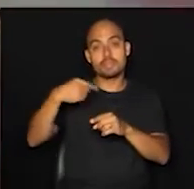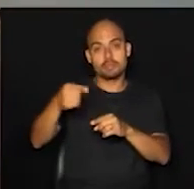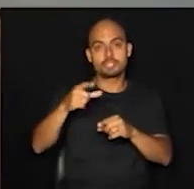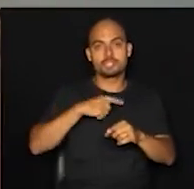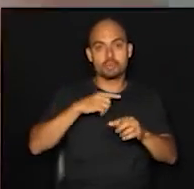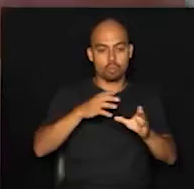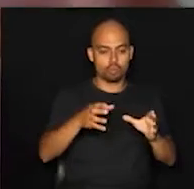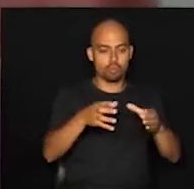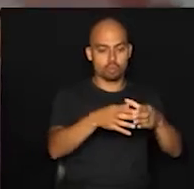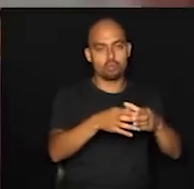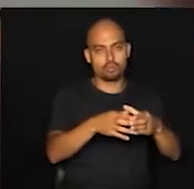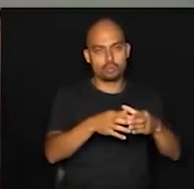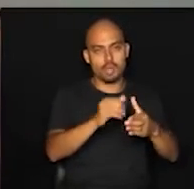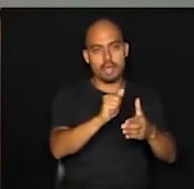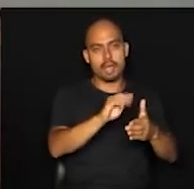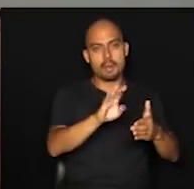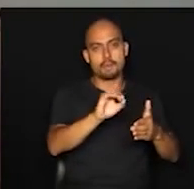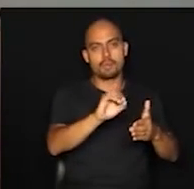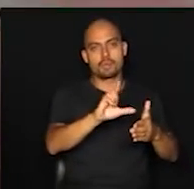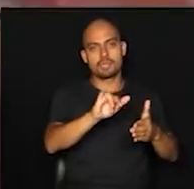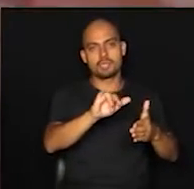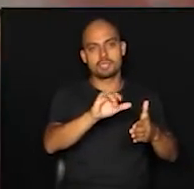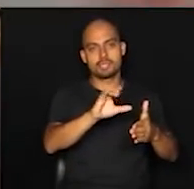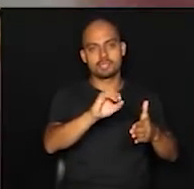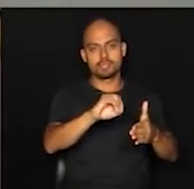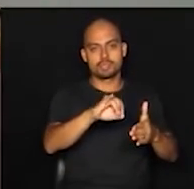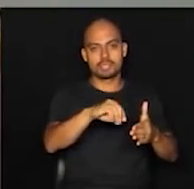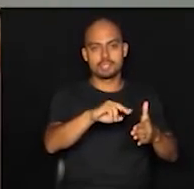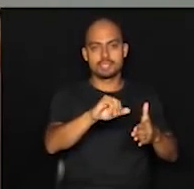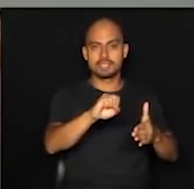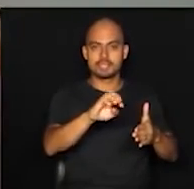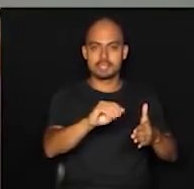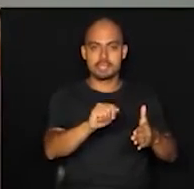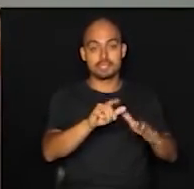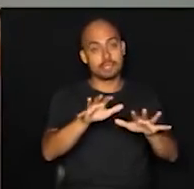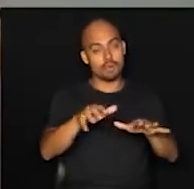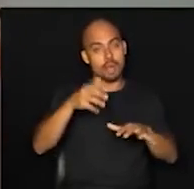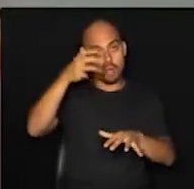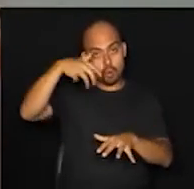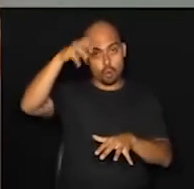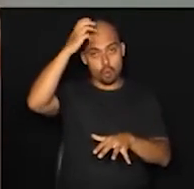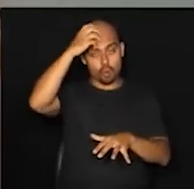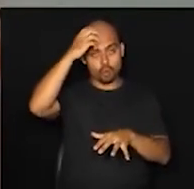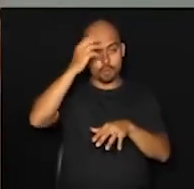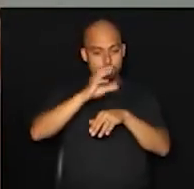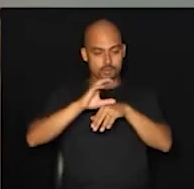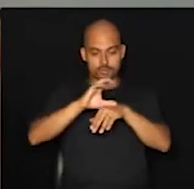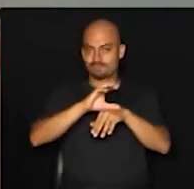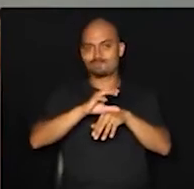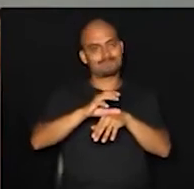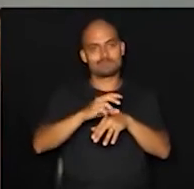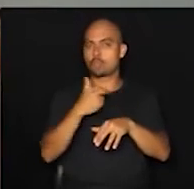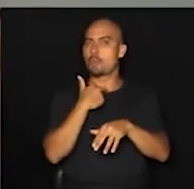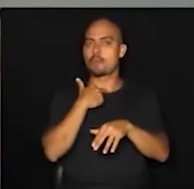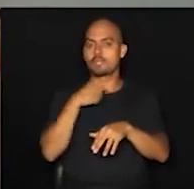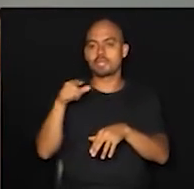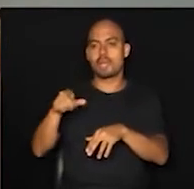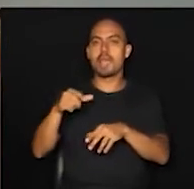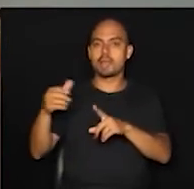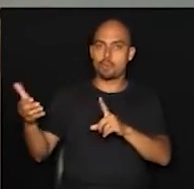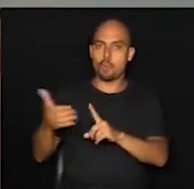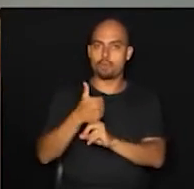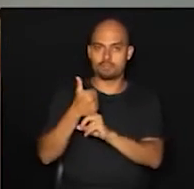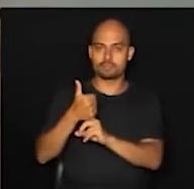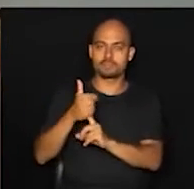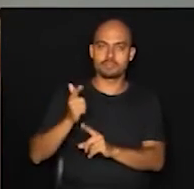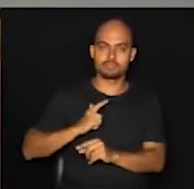Partido Abolicionista. Então, ela tomou parte, coisa que a coroa não pode pela Constituição. Então, sim, ela deu um golpe de Estado. A Lei